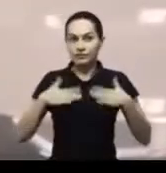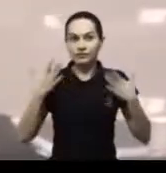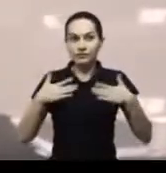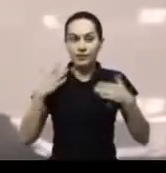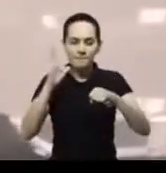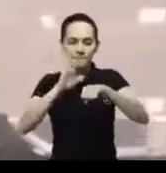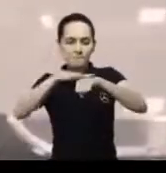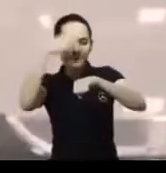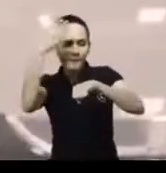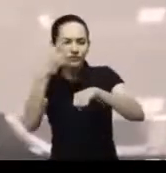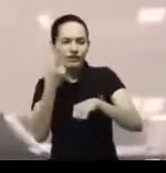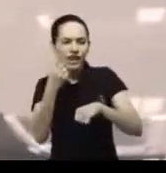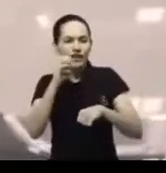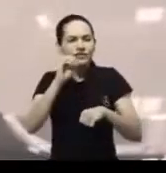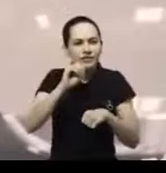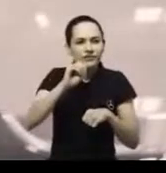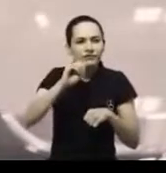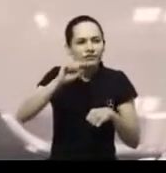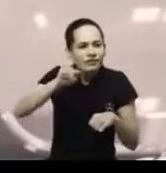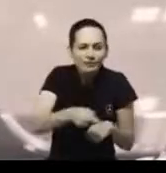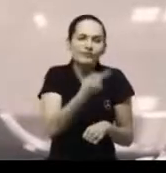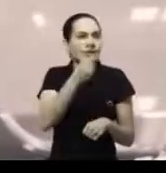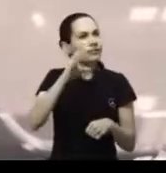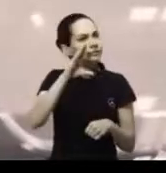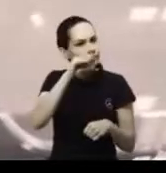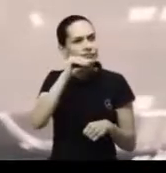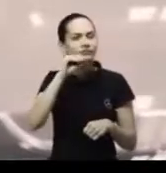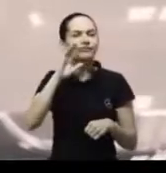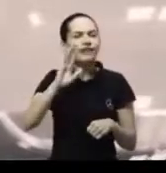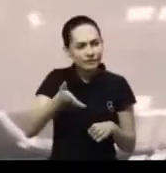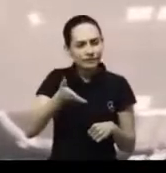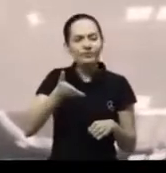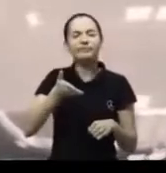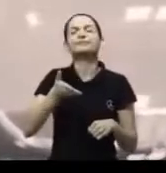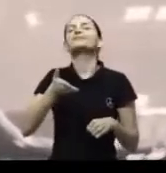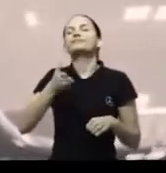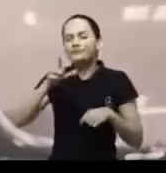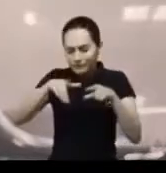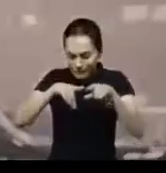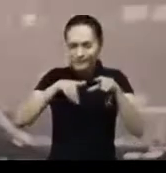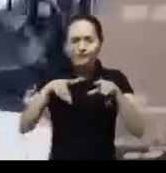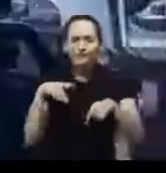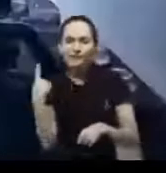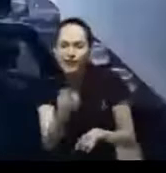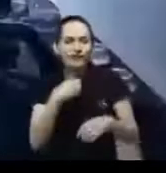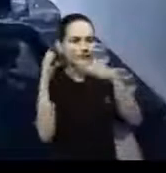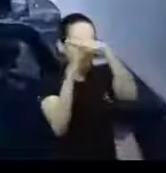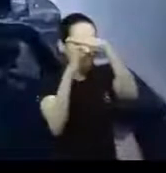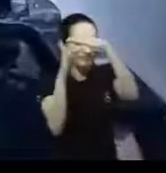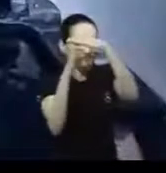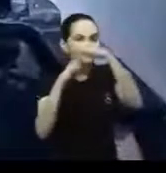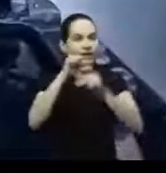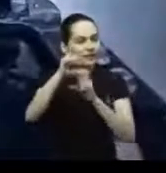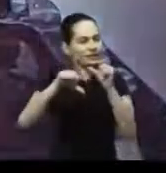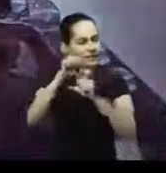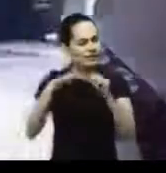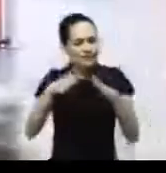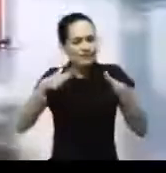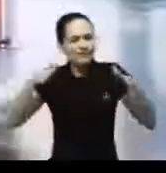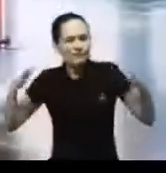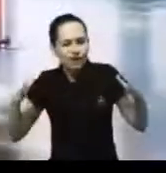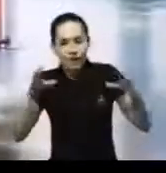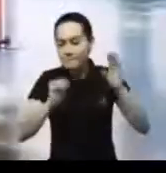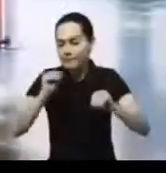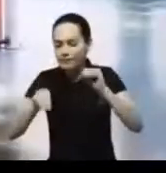mais de 100 milhões de colaboradores que já passaram por nossa empresa só nós plantamos a maior